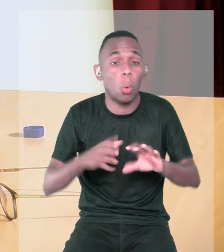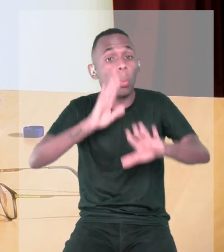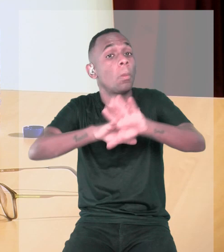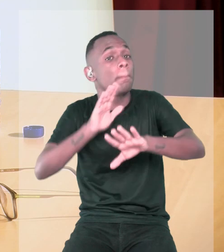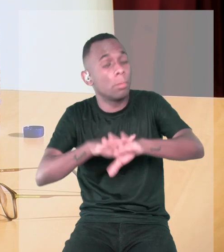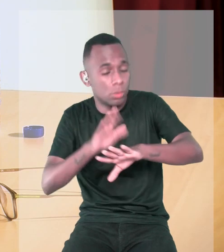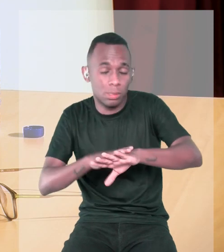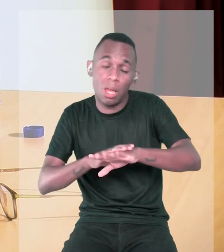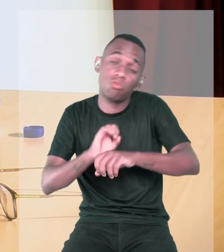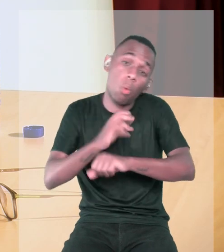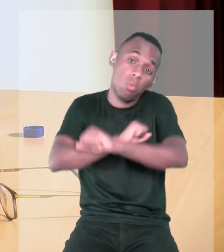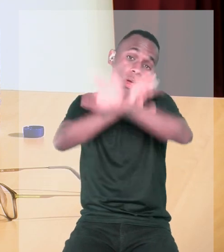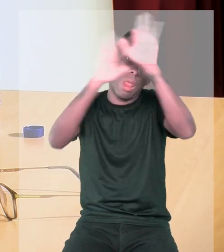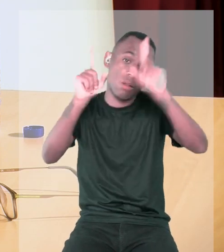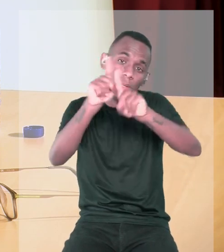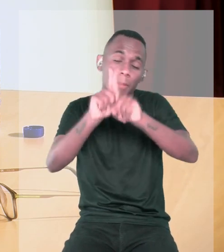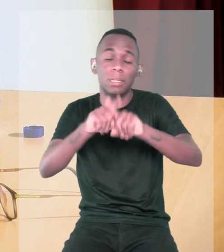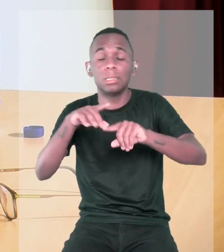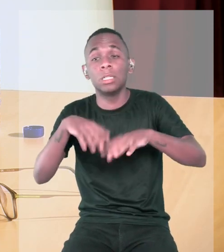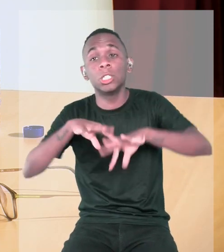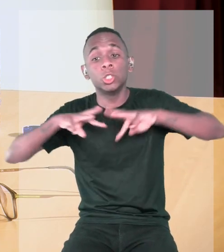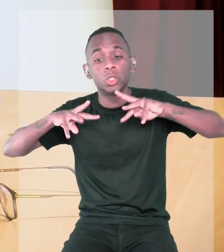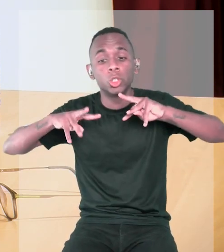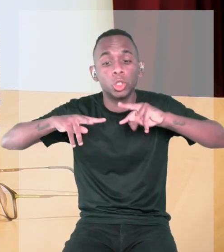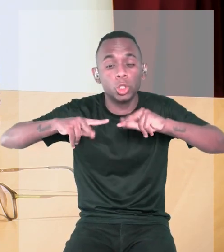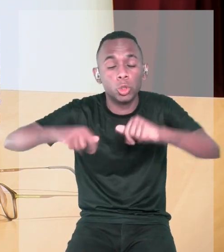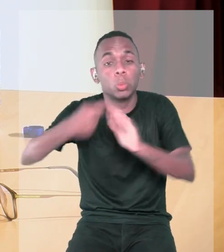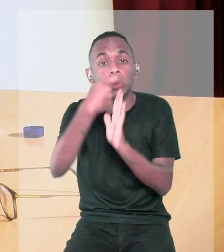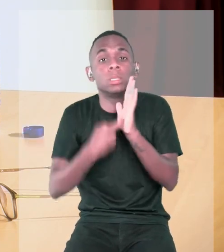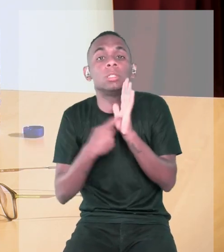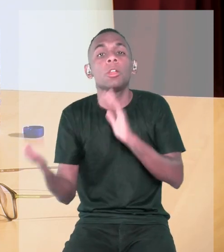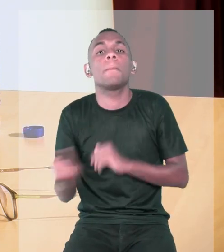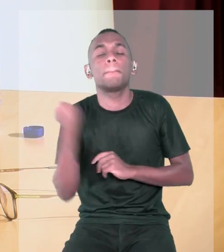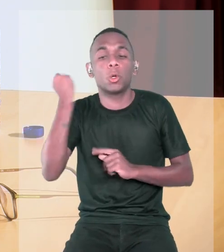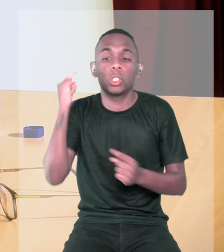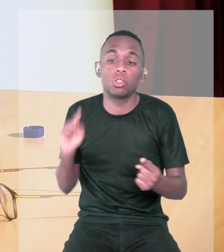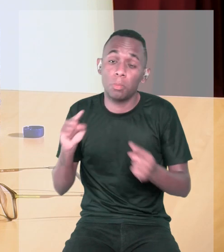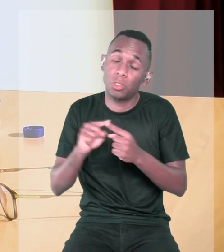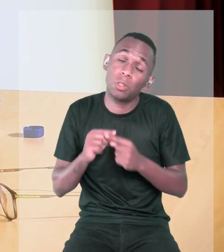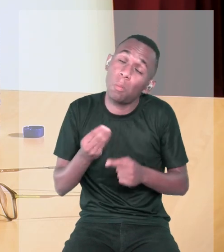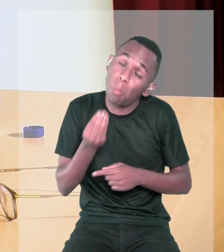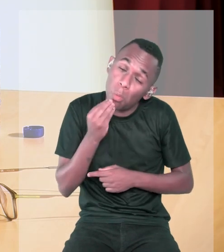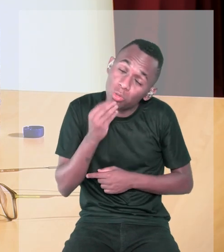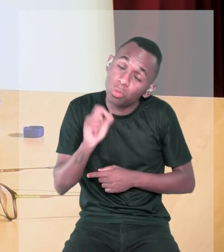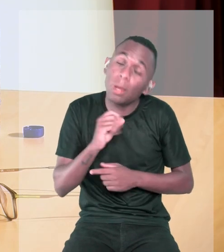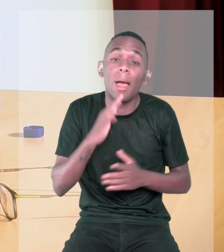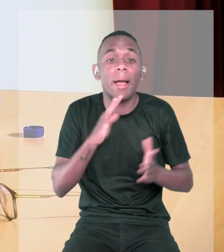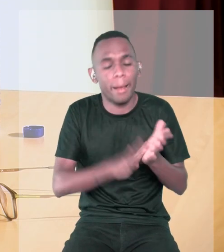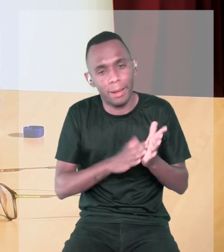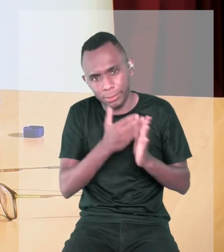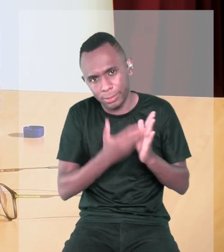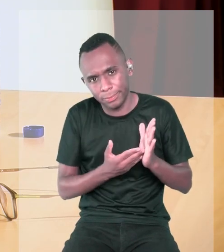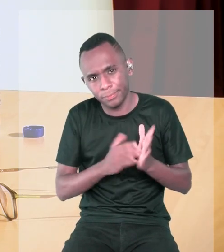cifrado, às vezes explícito. De certo modo, todo texto que importa é ou devia